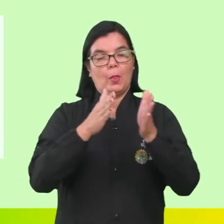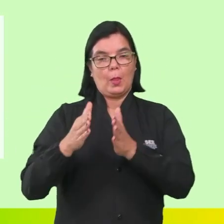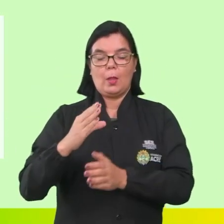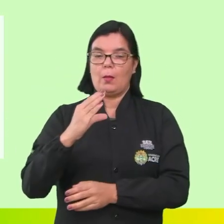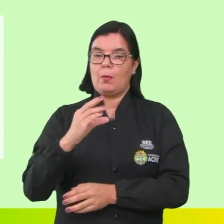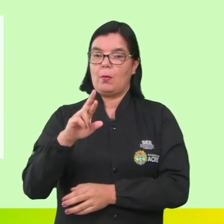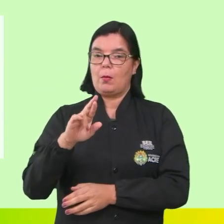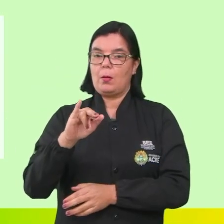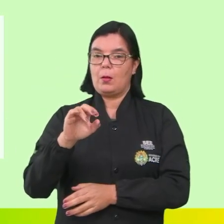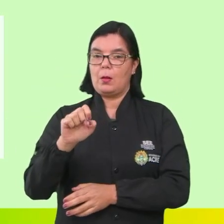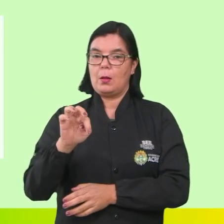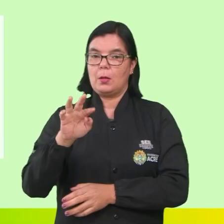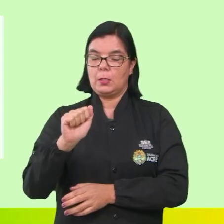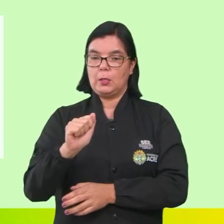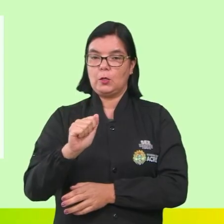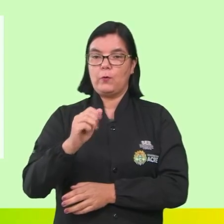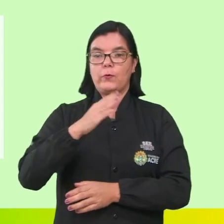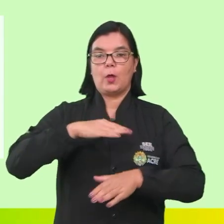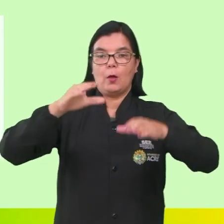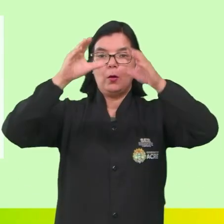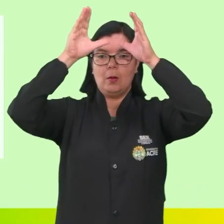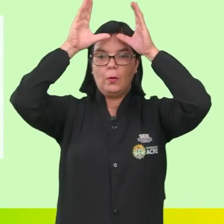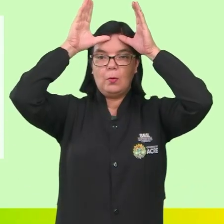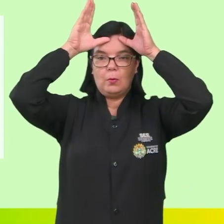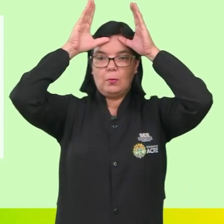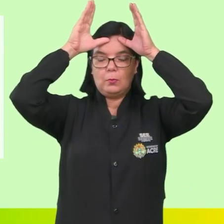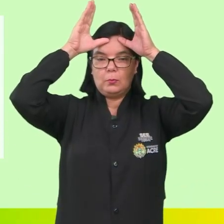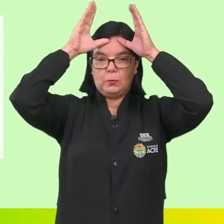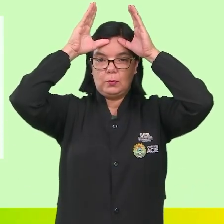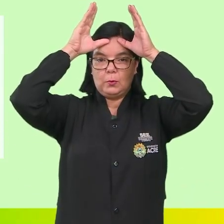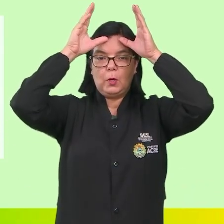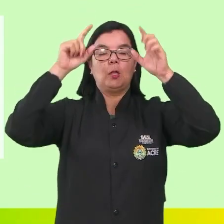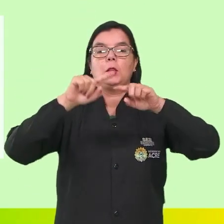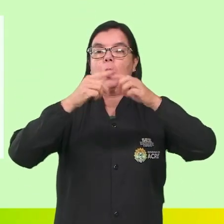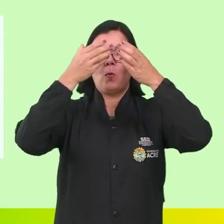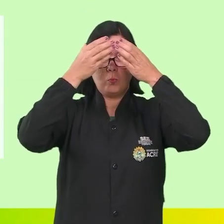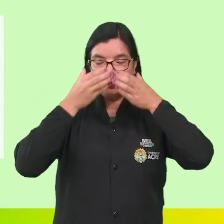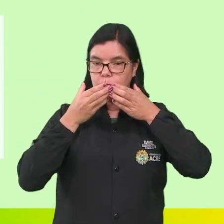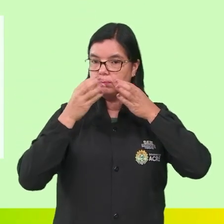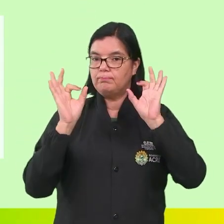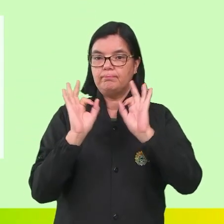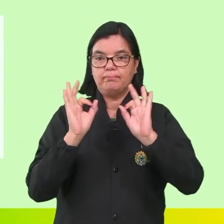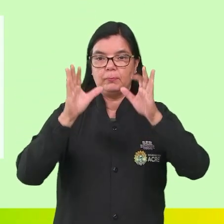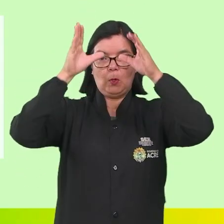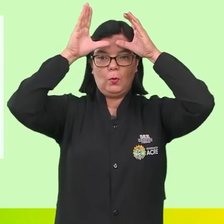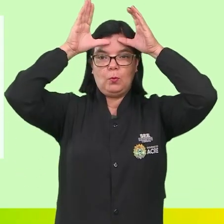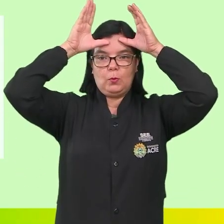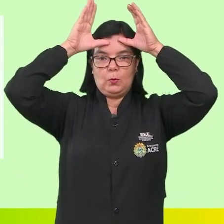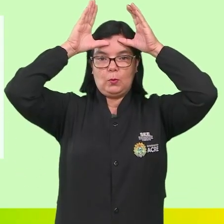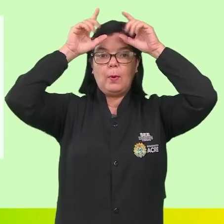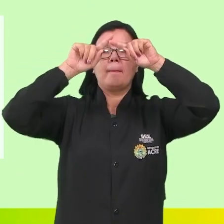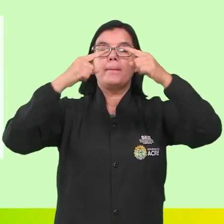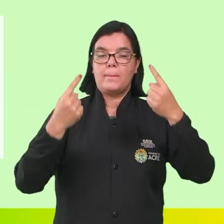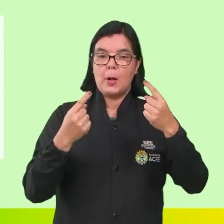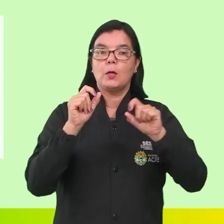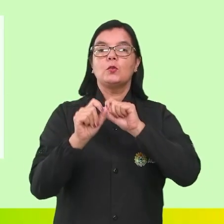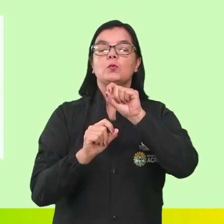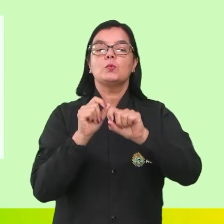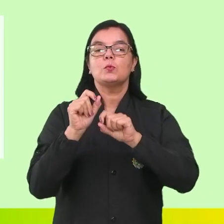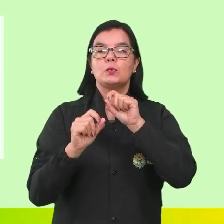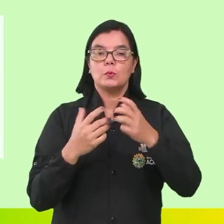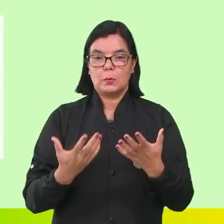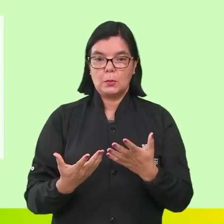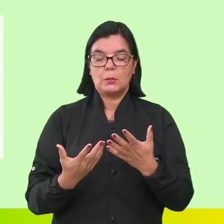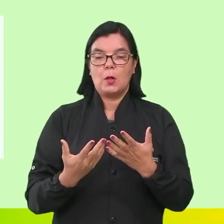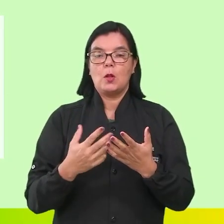de crista fica no topo da cabeça, não é cobrindo o rosto, mas servindo como